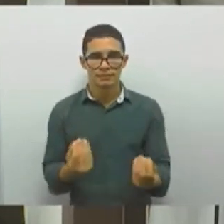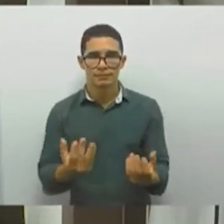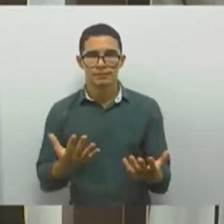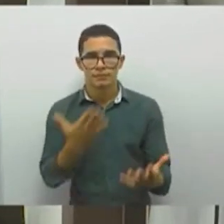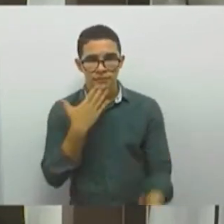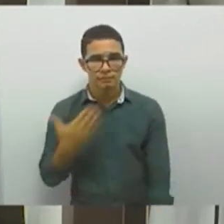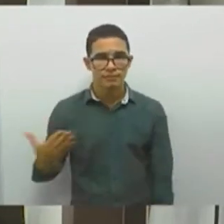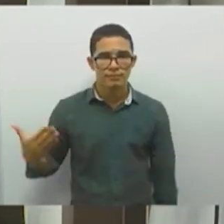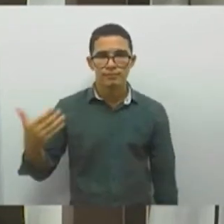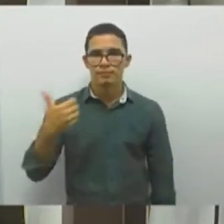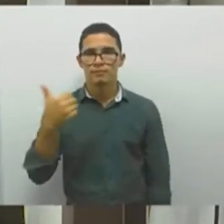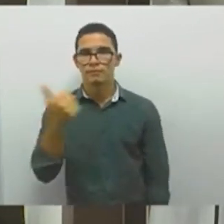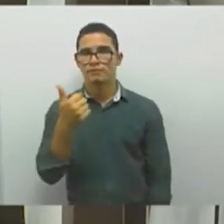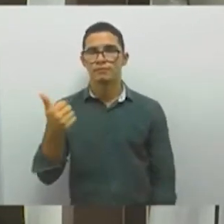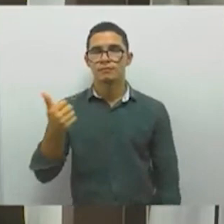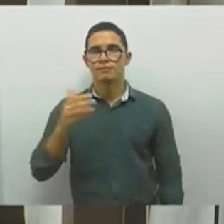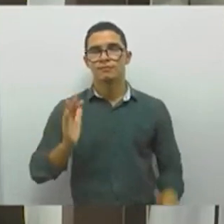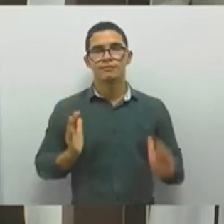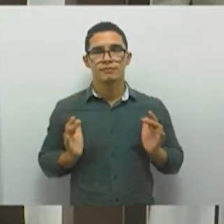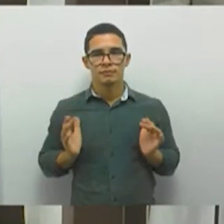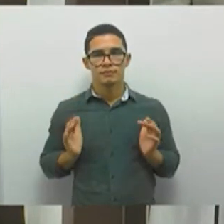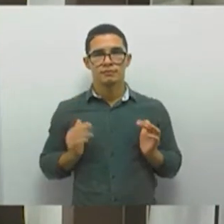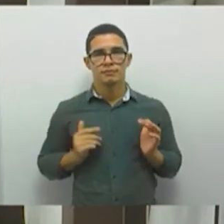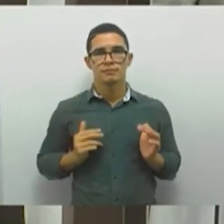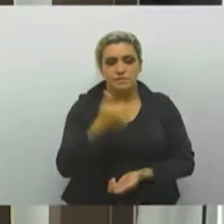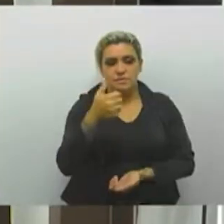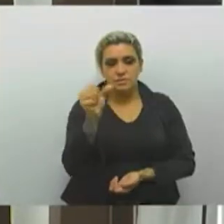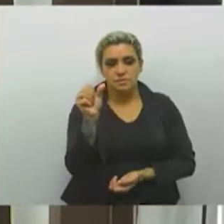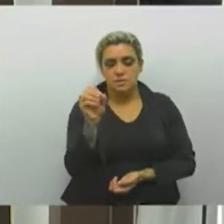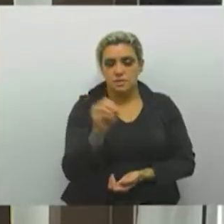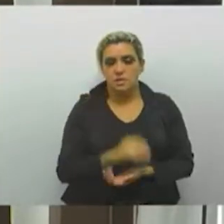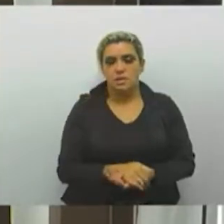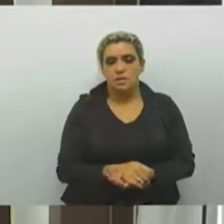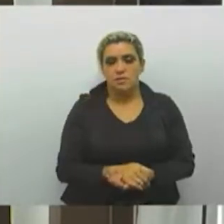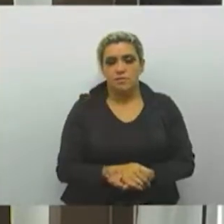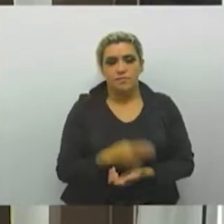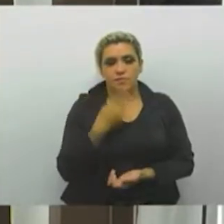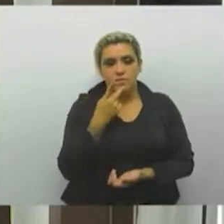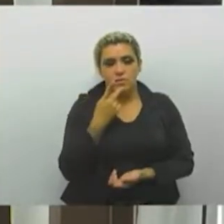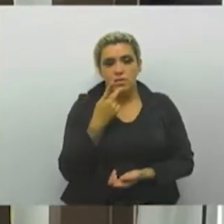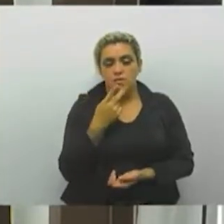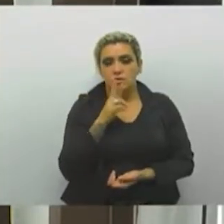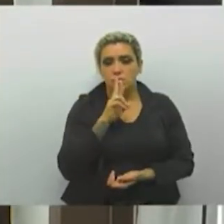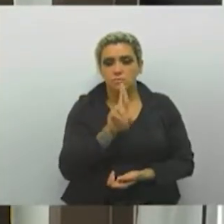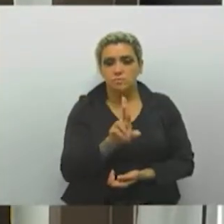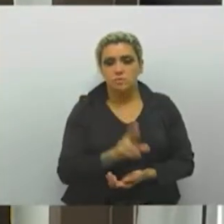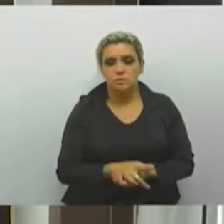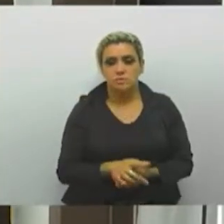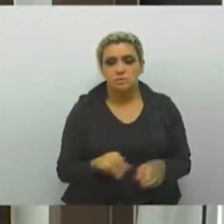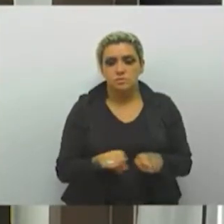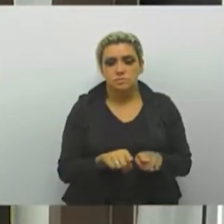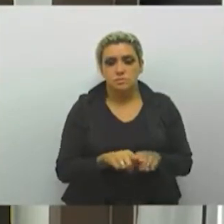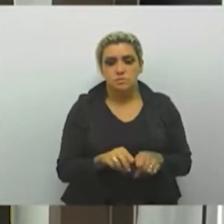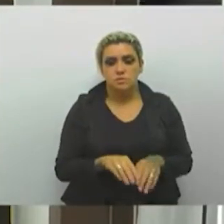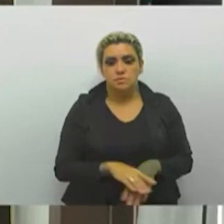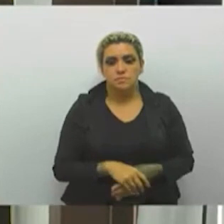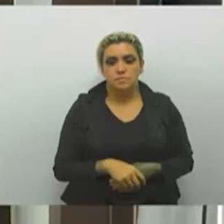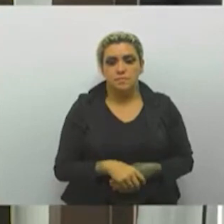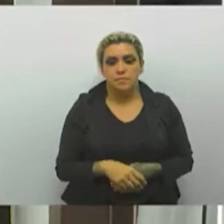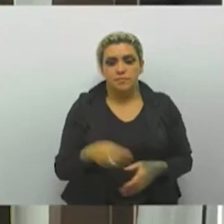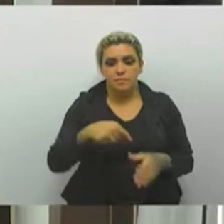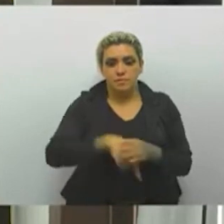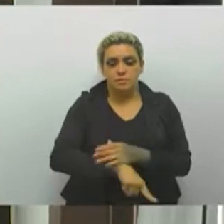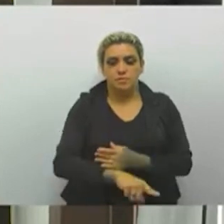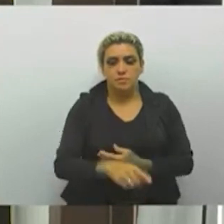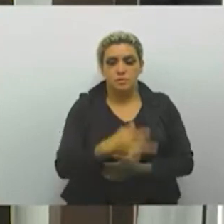um melhor conforto aquelas pessoas que utiliz aquela ciclovia deixar umado também lá pra fundação de saúde a parte